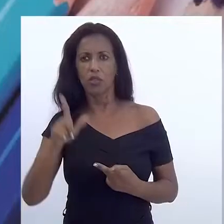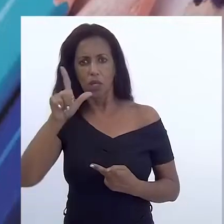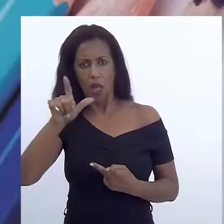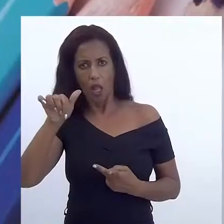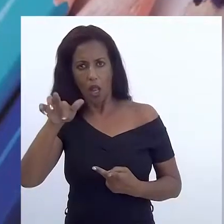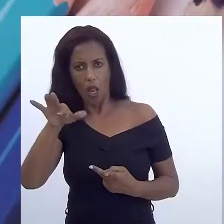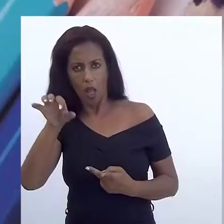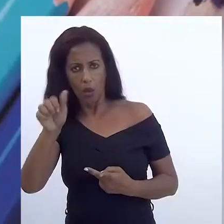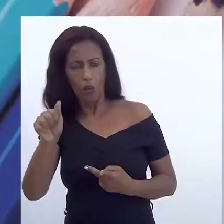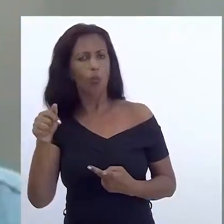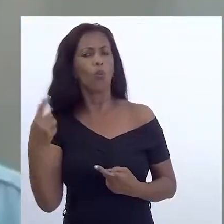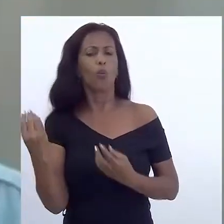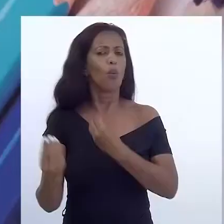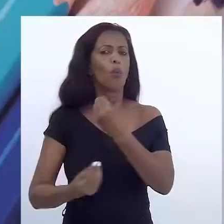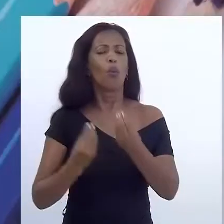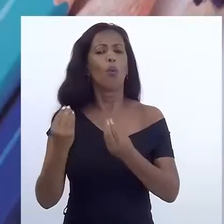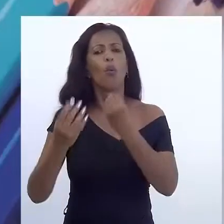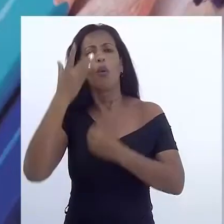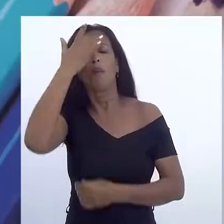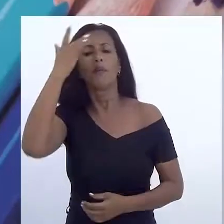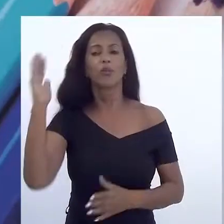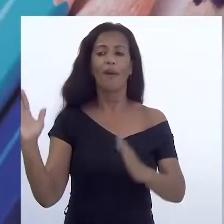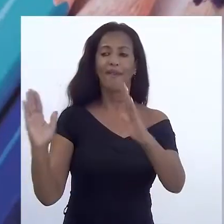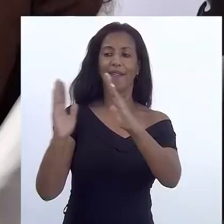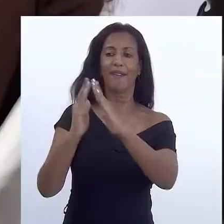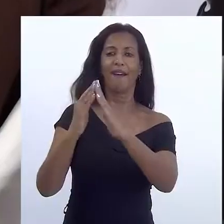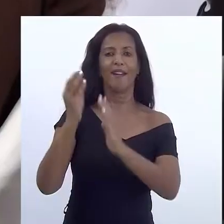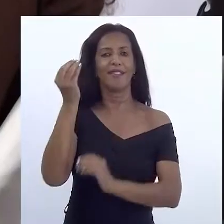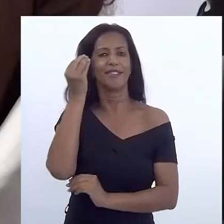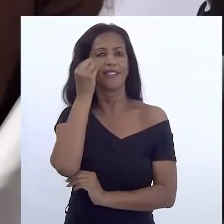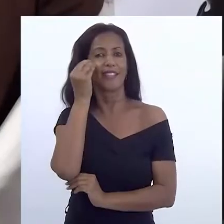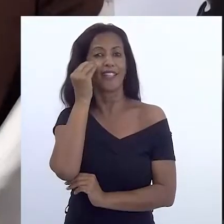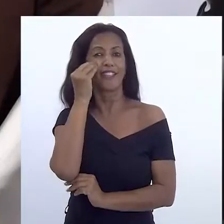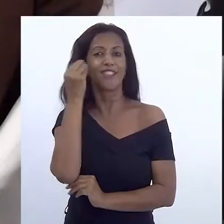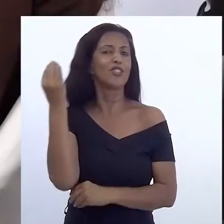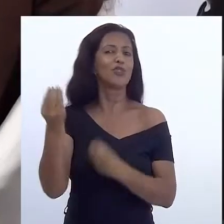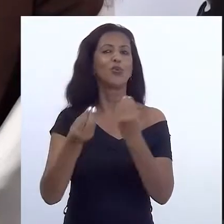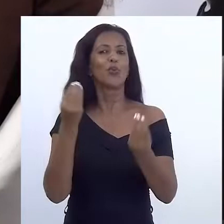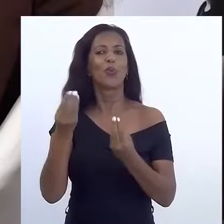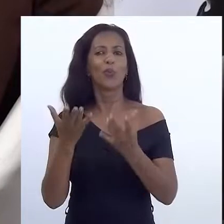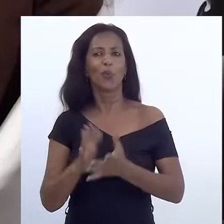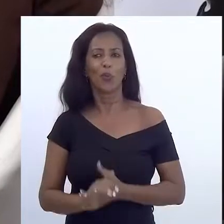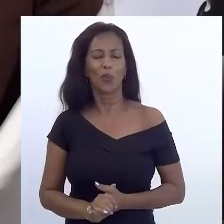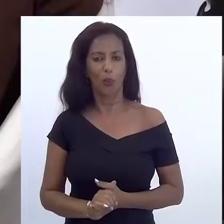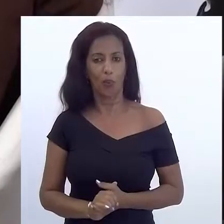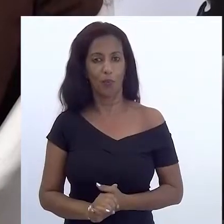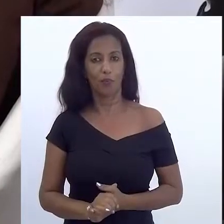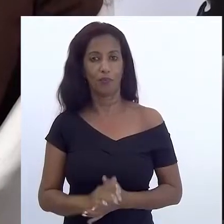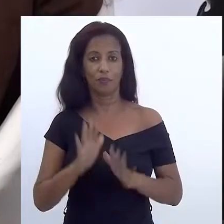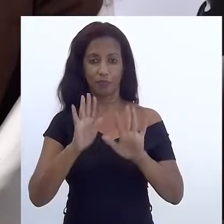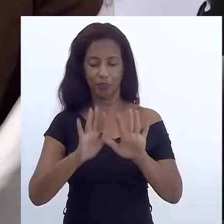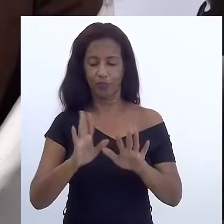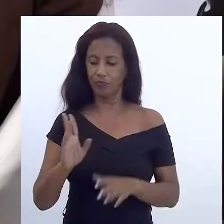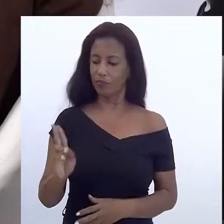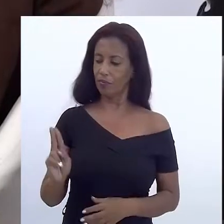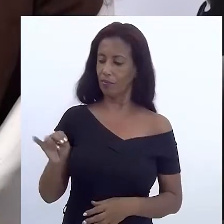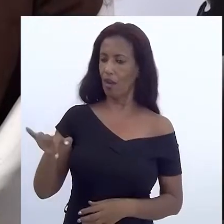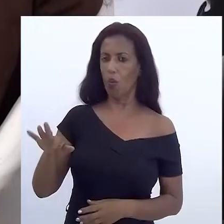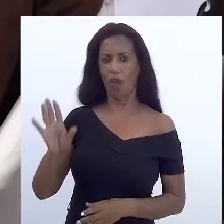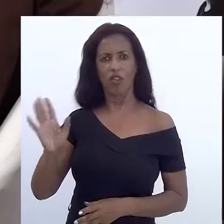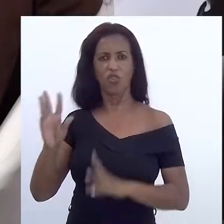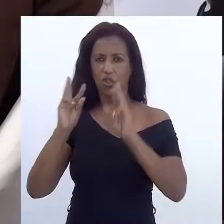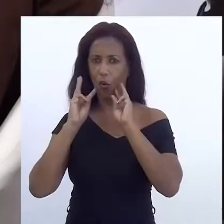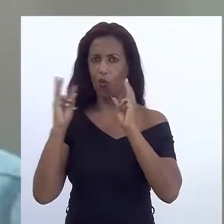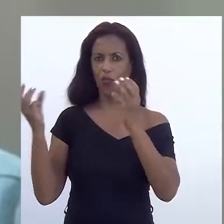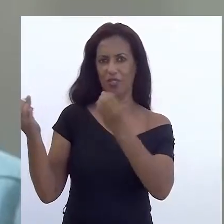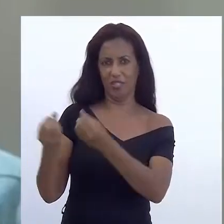Lagoa. Como é que a pessoa que está assistindo a gente, por exemplo... Na UERJ, que vai, de fato, iniciar. A gente já fizemos oficinas, já tem